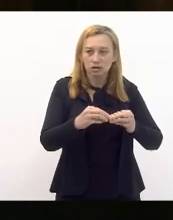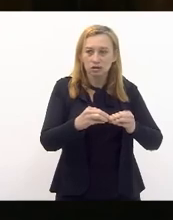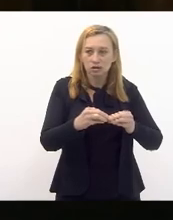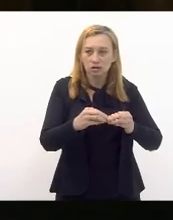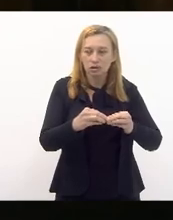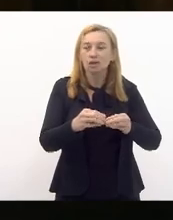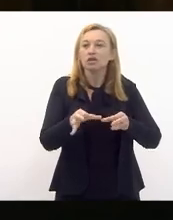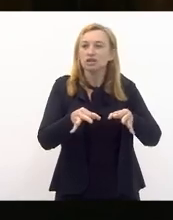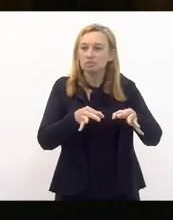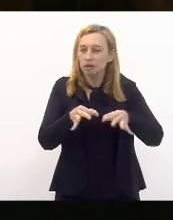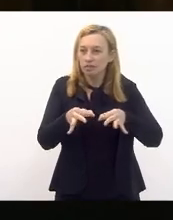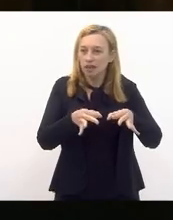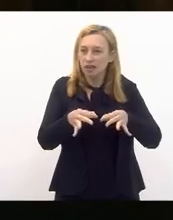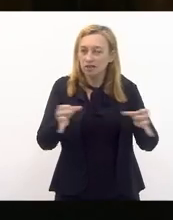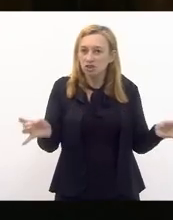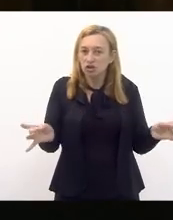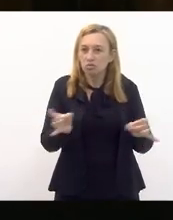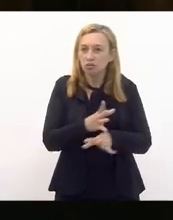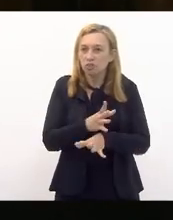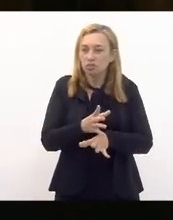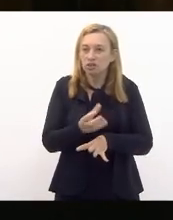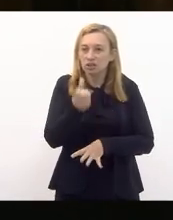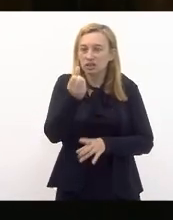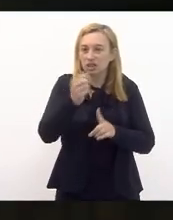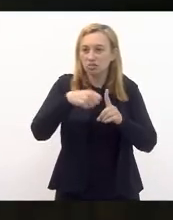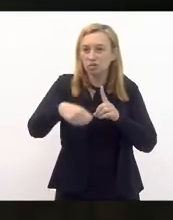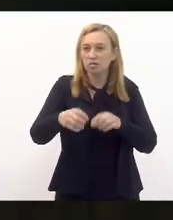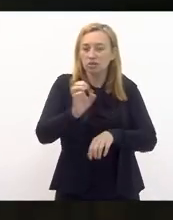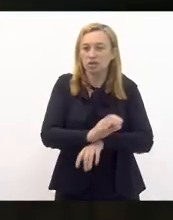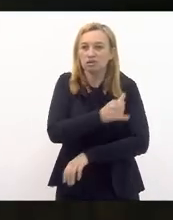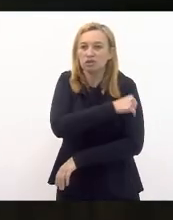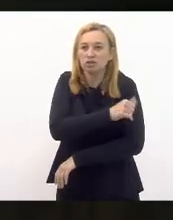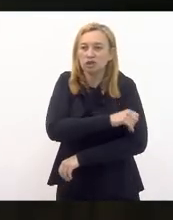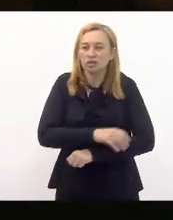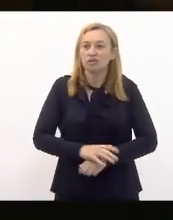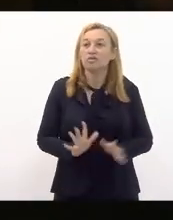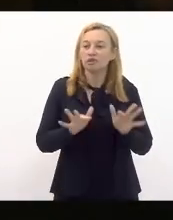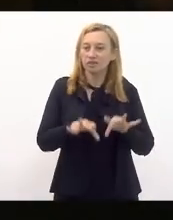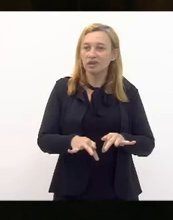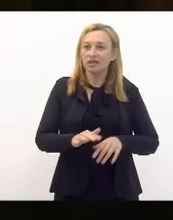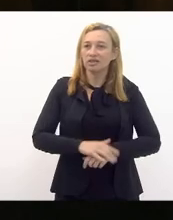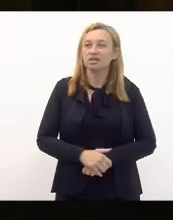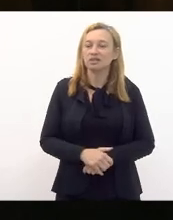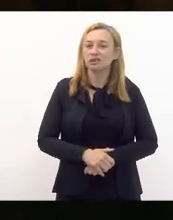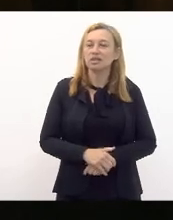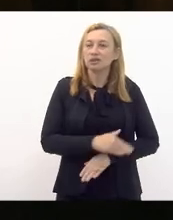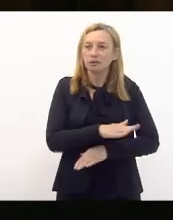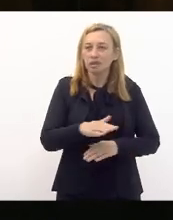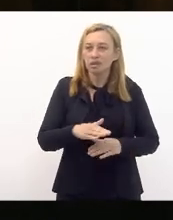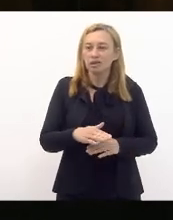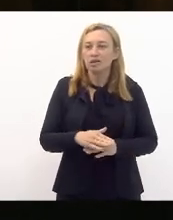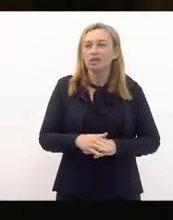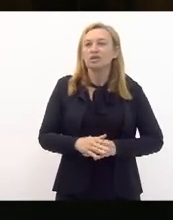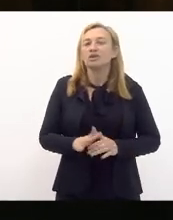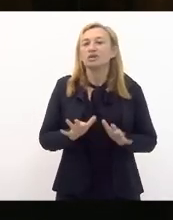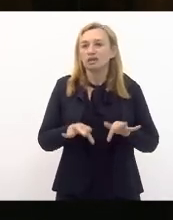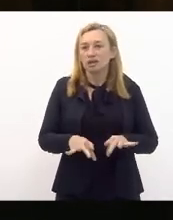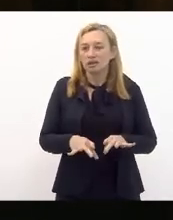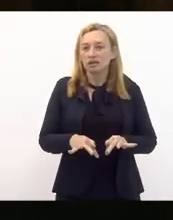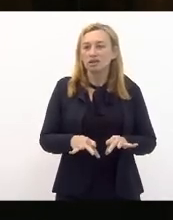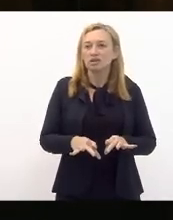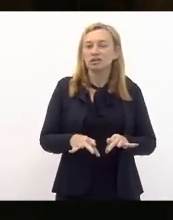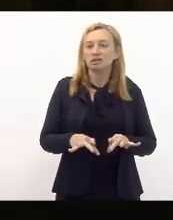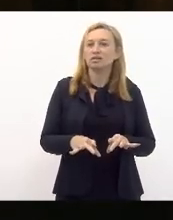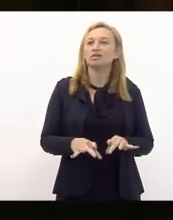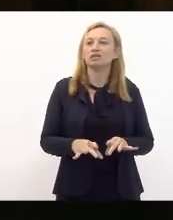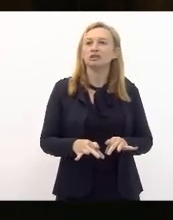nesse seis meses para a população do estado do Rio de Janeiro para concluir para as melhorias concluindo senhora Presidente para